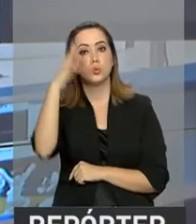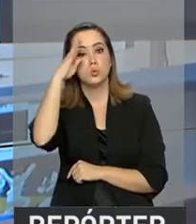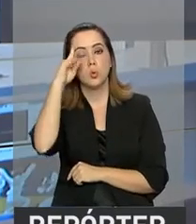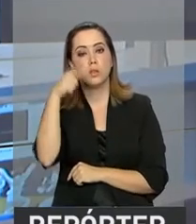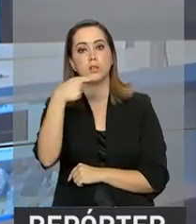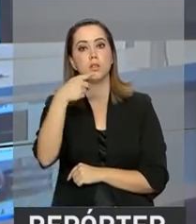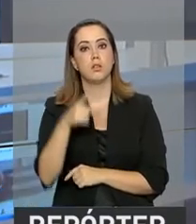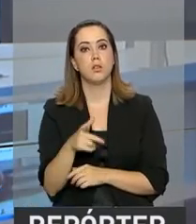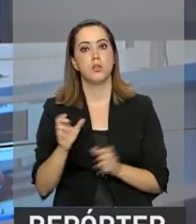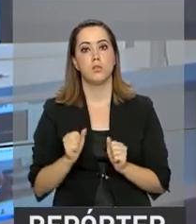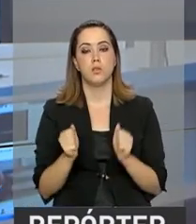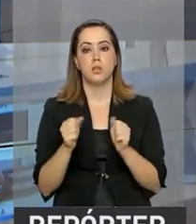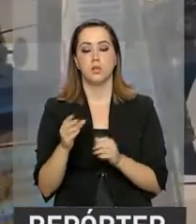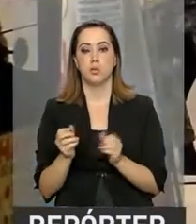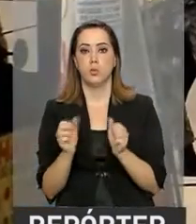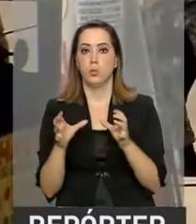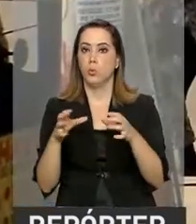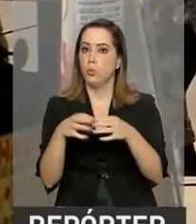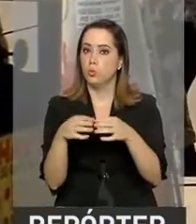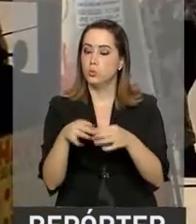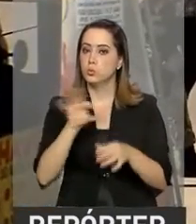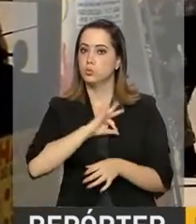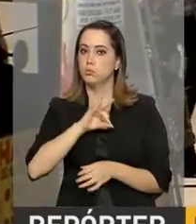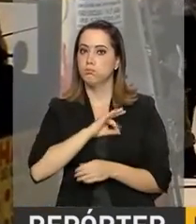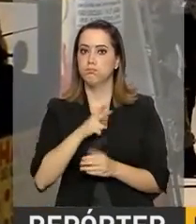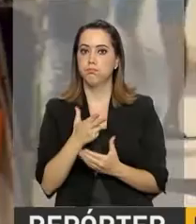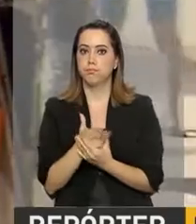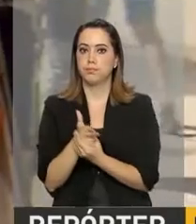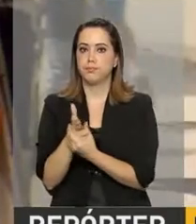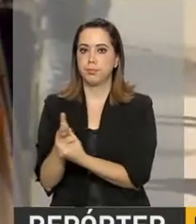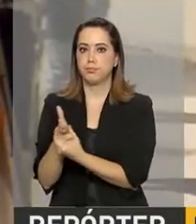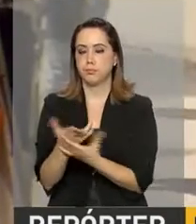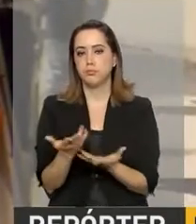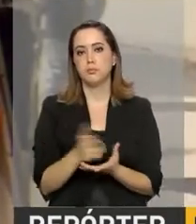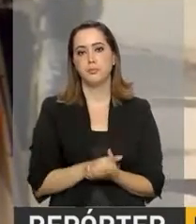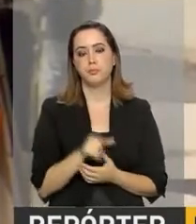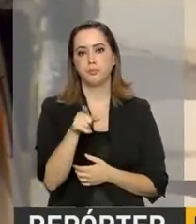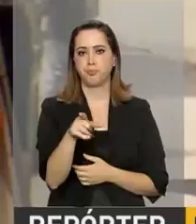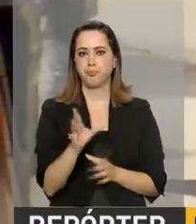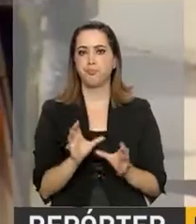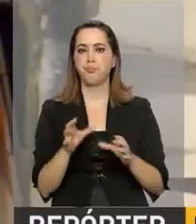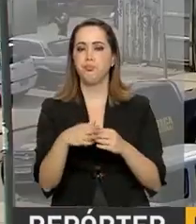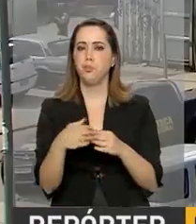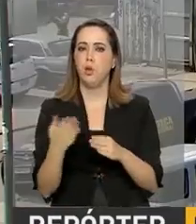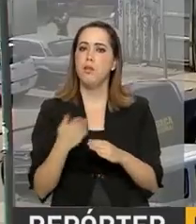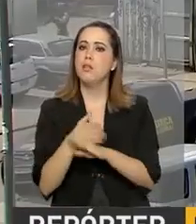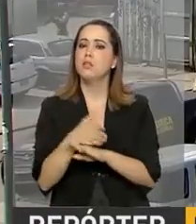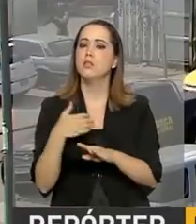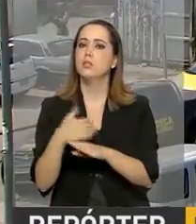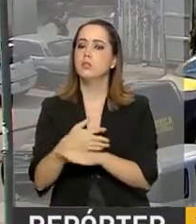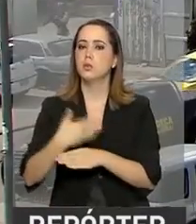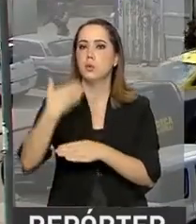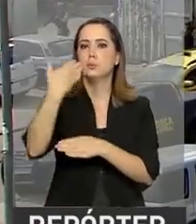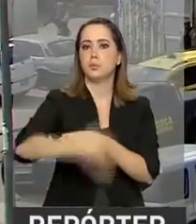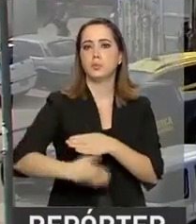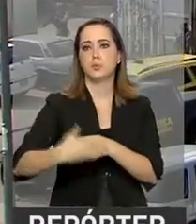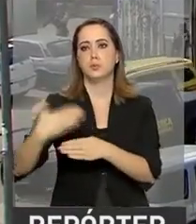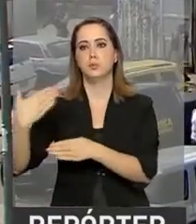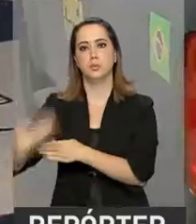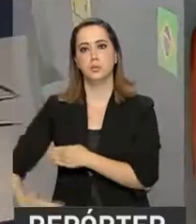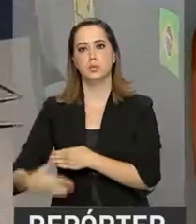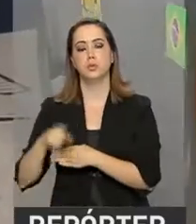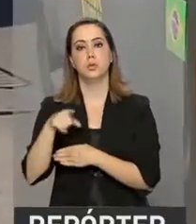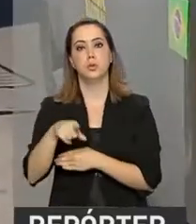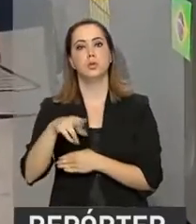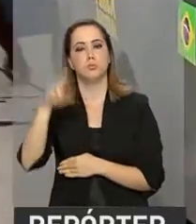foi atacada a tiros os acessos à vila do joão ea vila dos pinheiros foram bloqueados por carros e representantes da